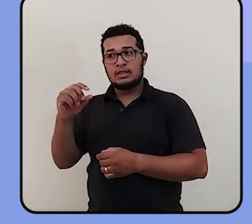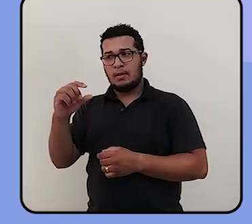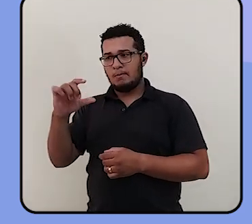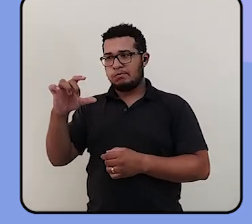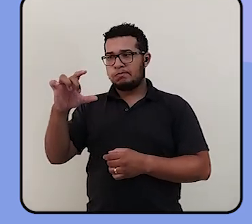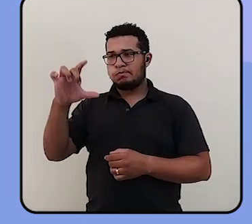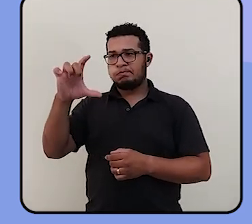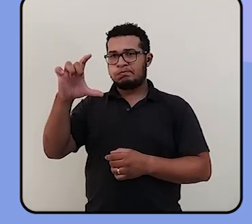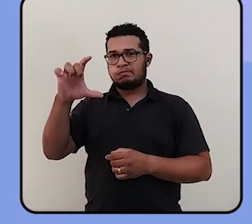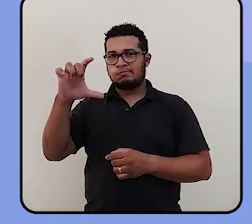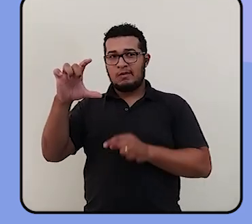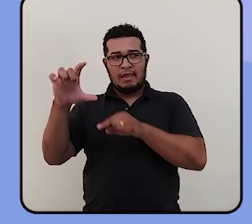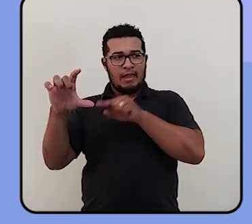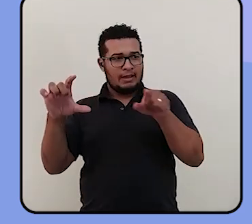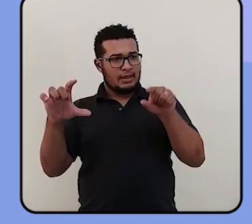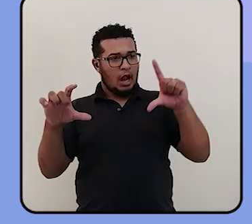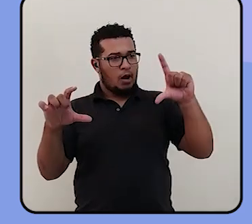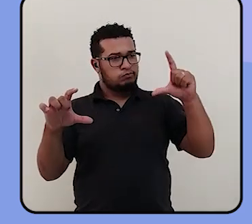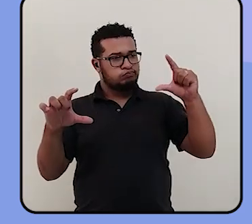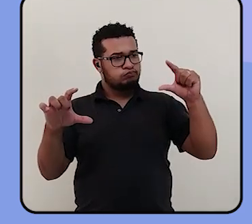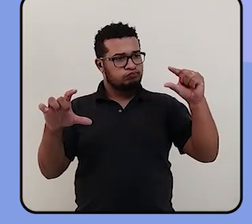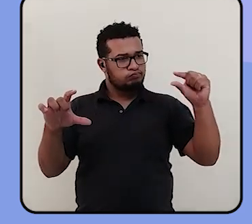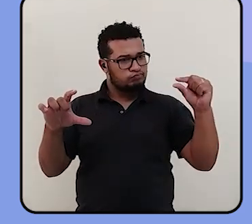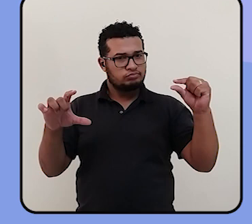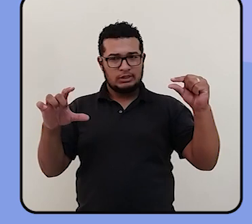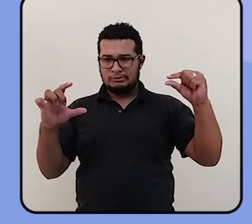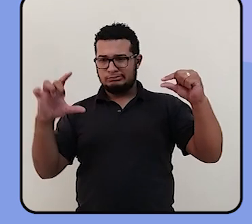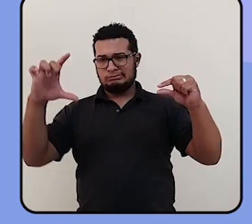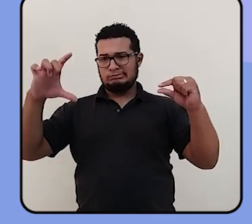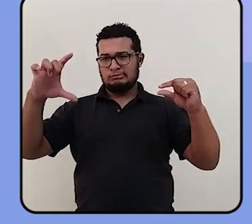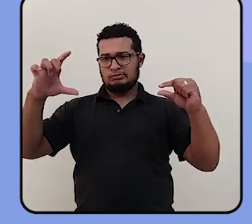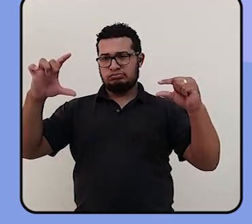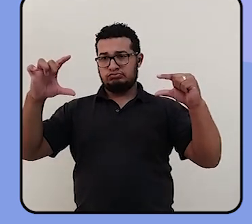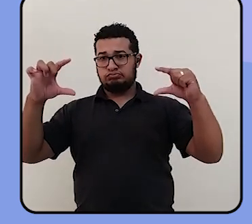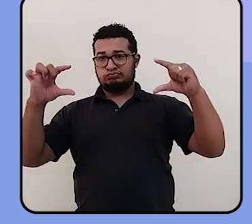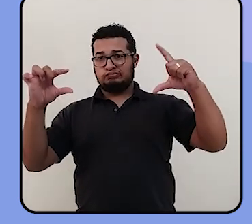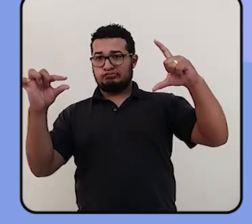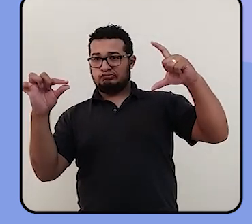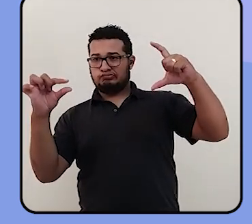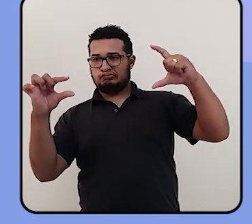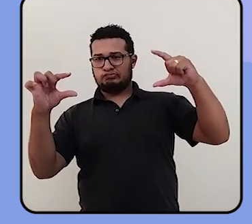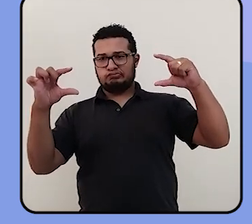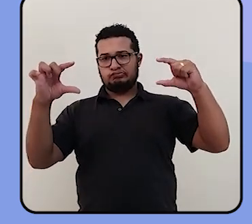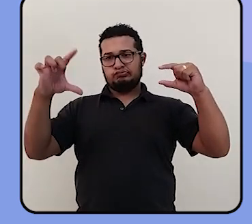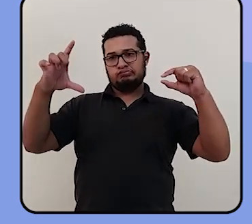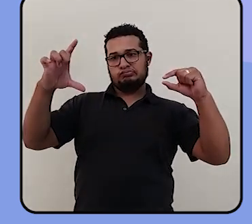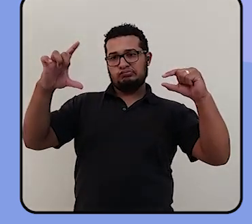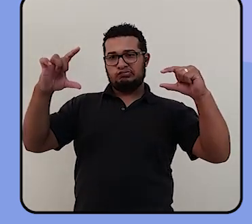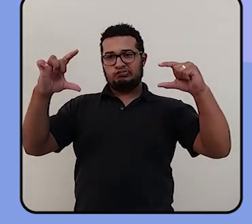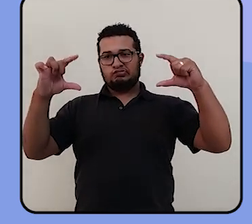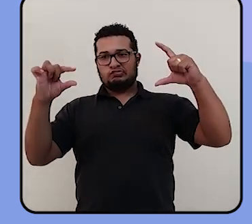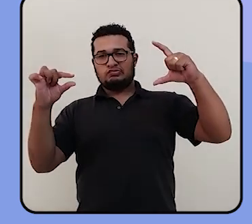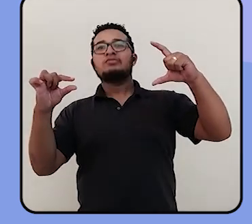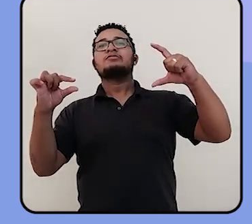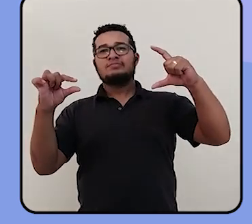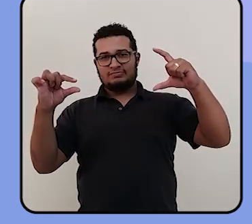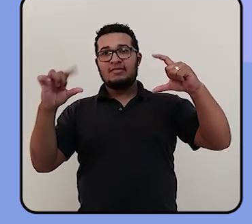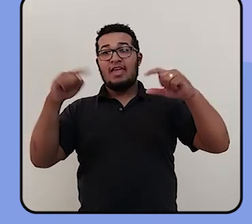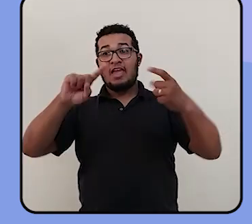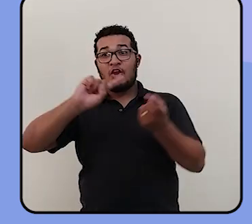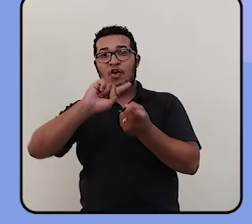grandeza inversamente proporcional, se uma aumenta, a outra diminui. Mas se uma diminui, a